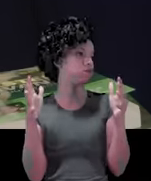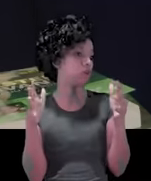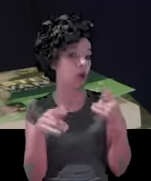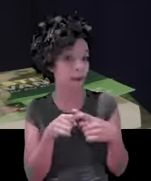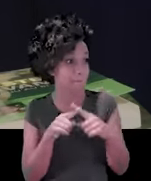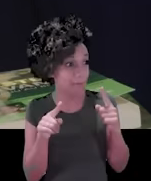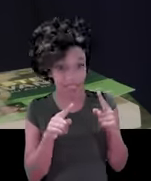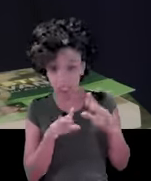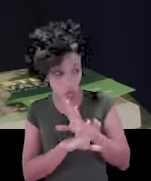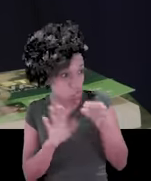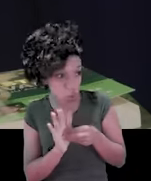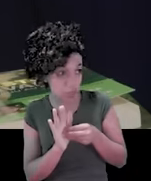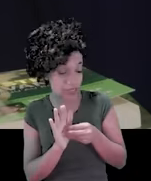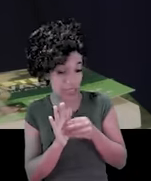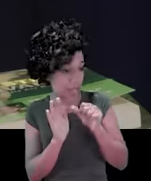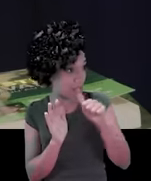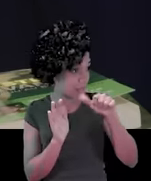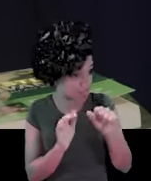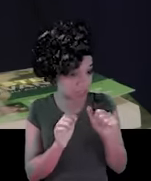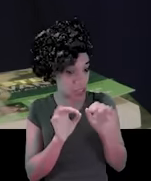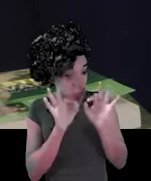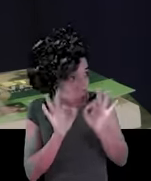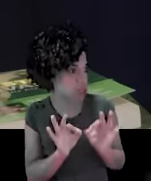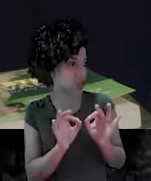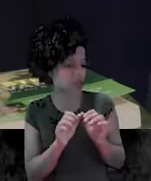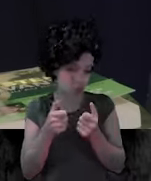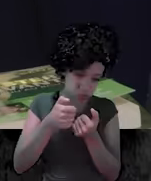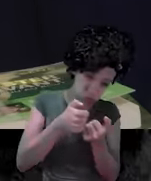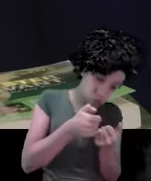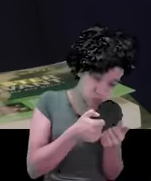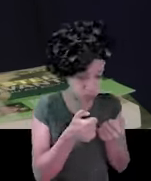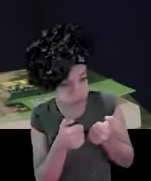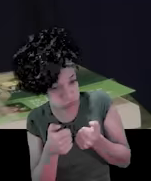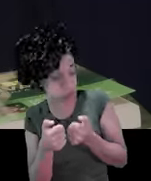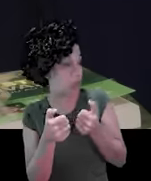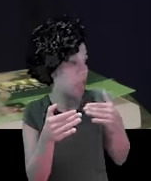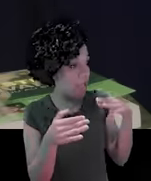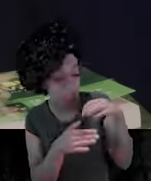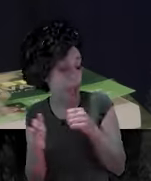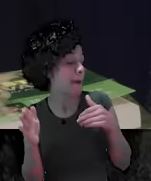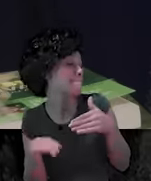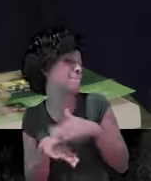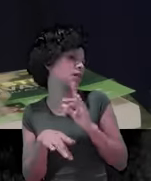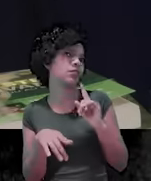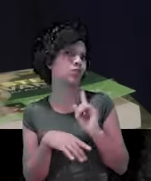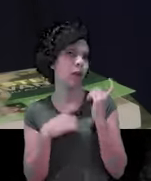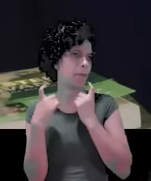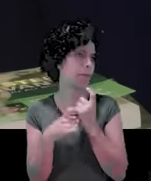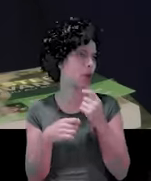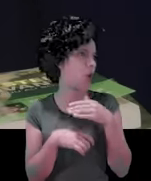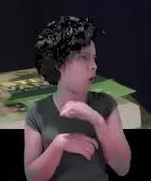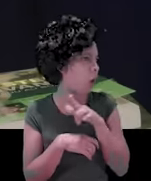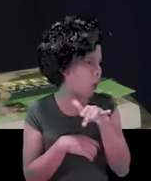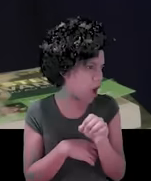tô com ela chegou inteira o combustível da asa foi descendo devagar e isso foi uma das coisas que me fez entrar muito rápido porque eu não tava dando ocupado com a Lady